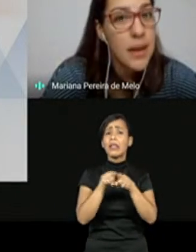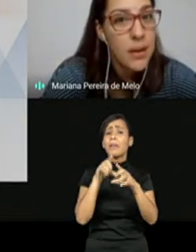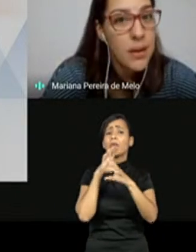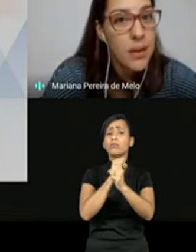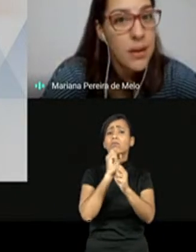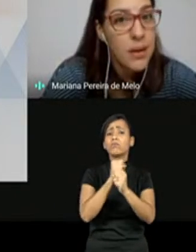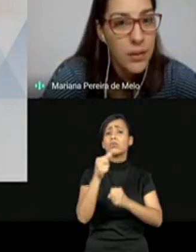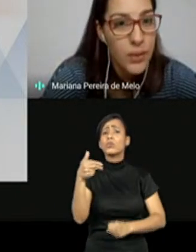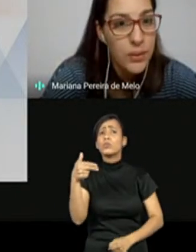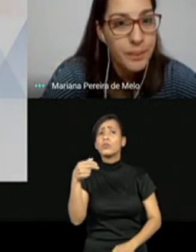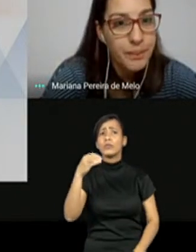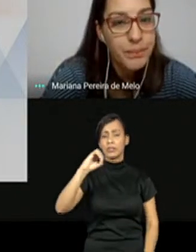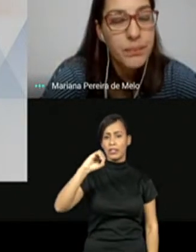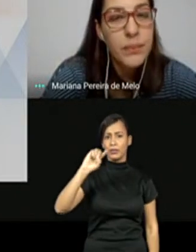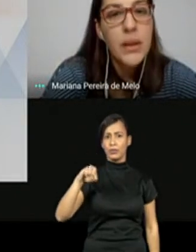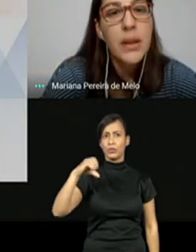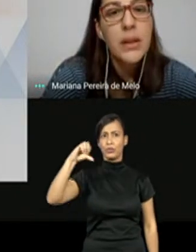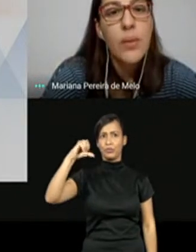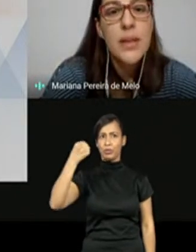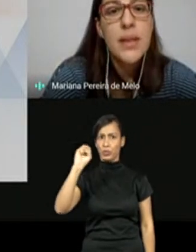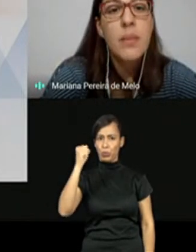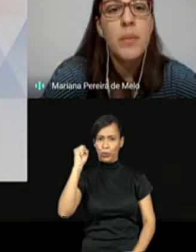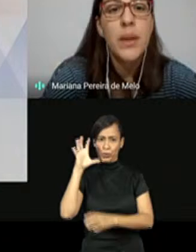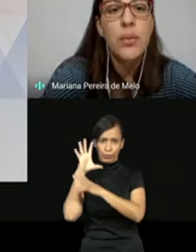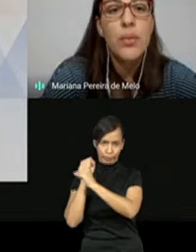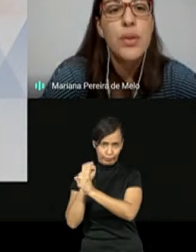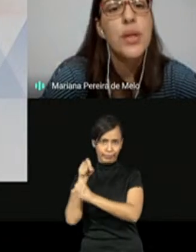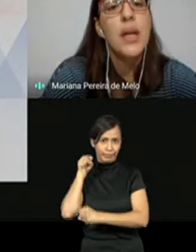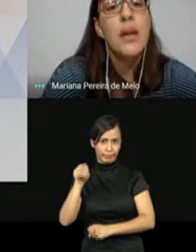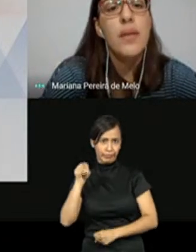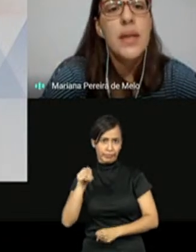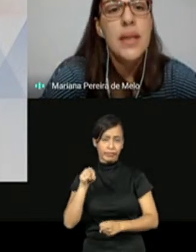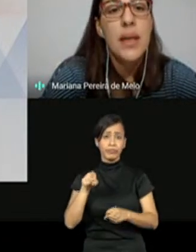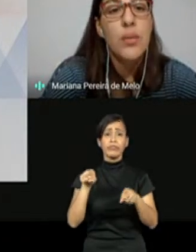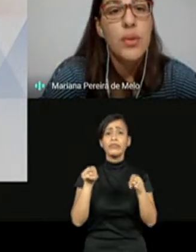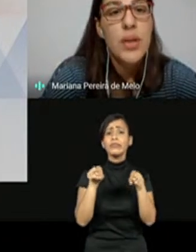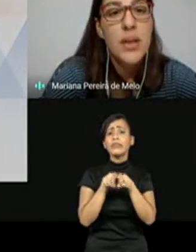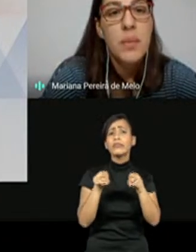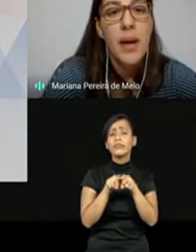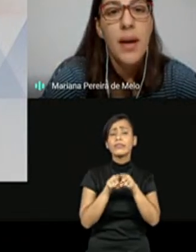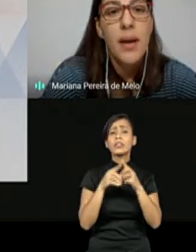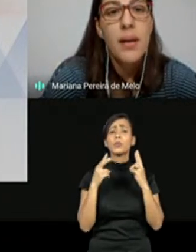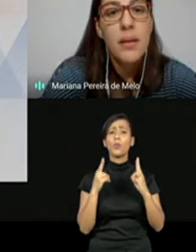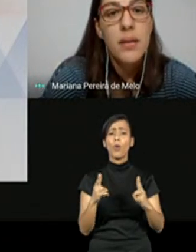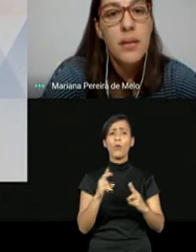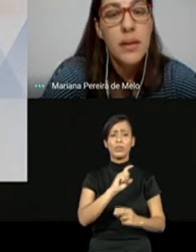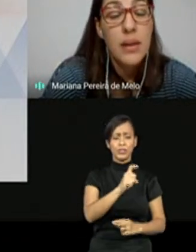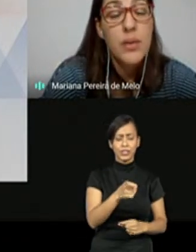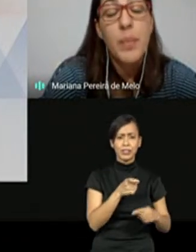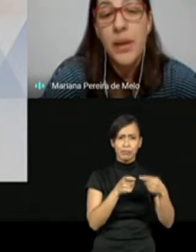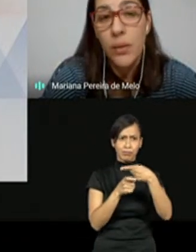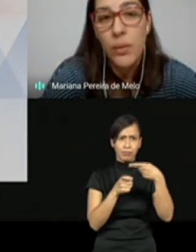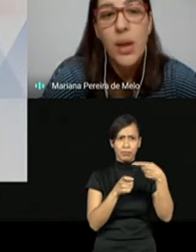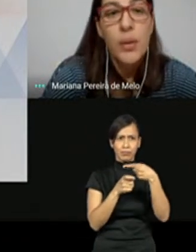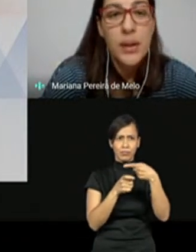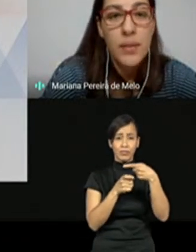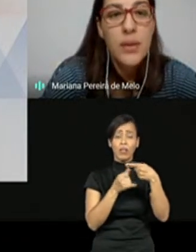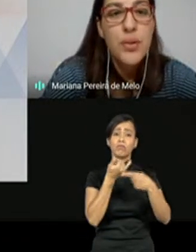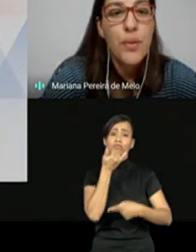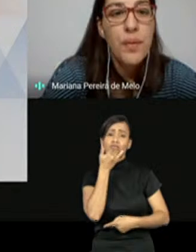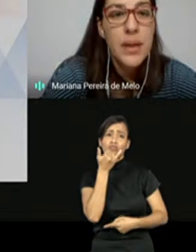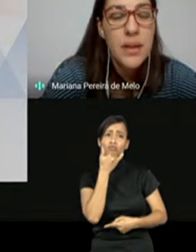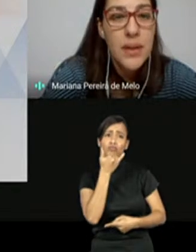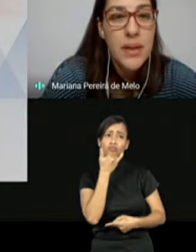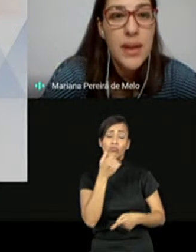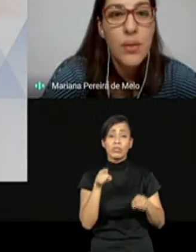dá 0,98. Então, a semi-amplitude vai ser o x barra, perdão, o intervalo